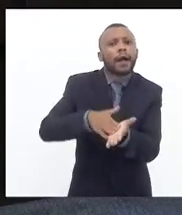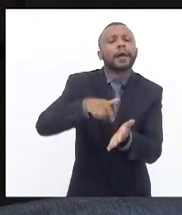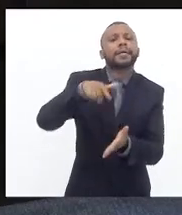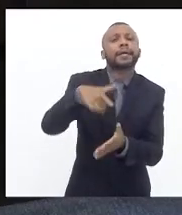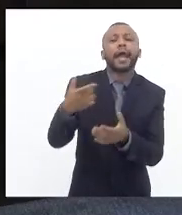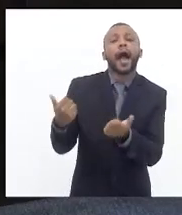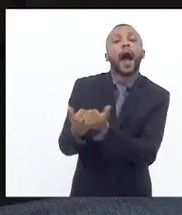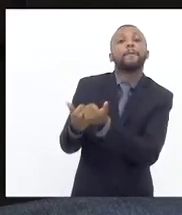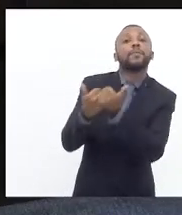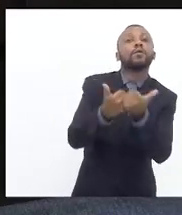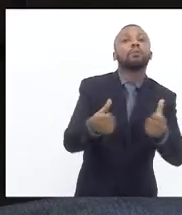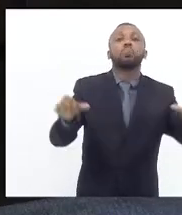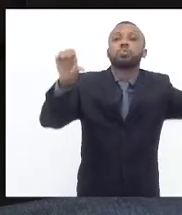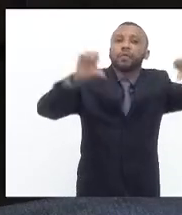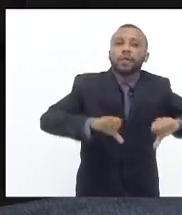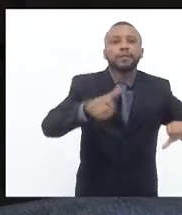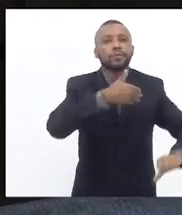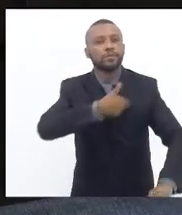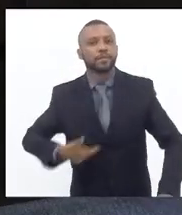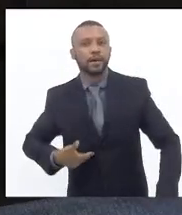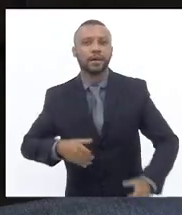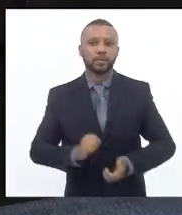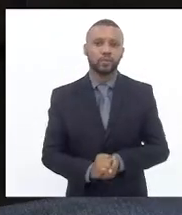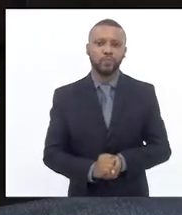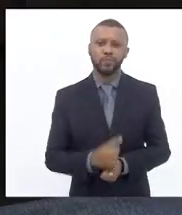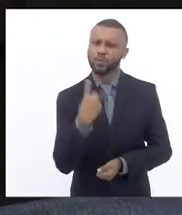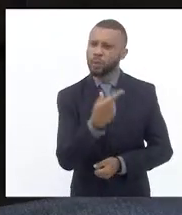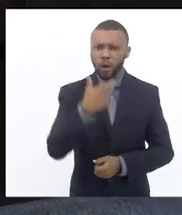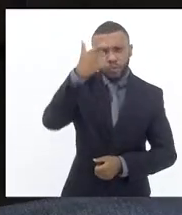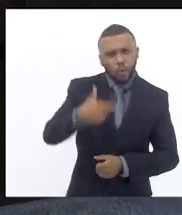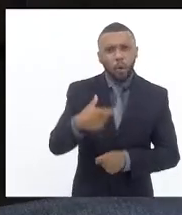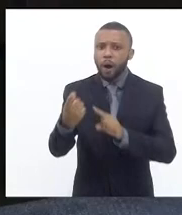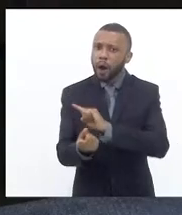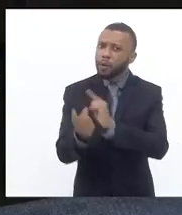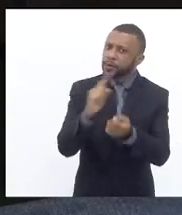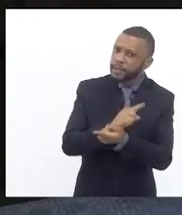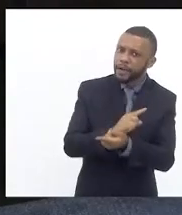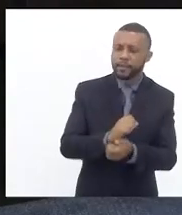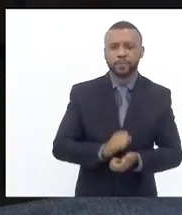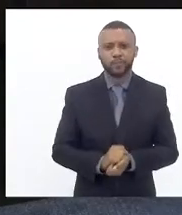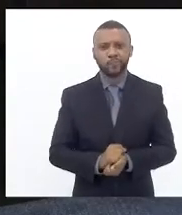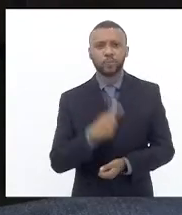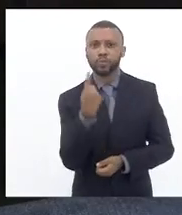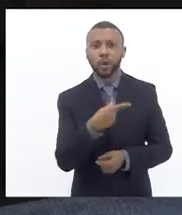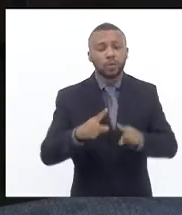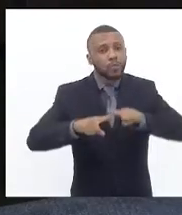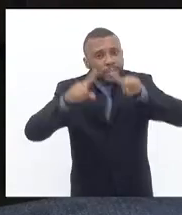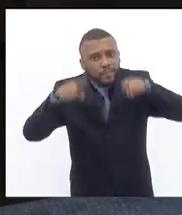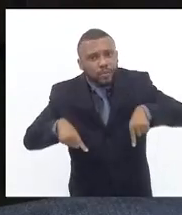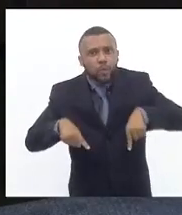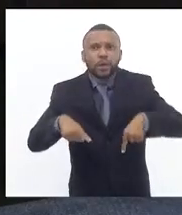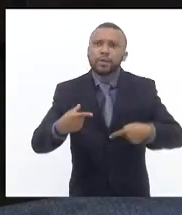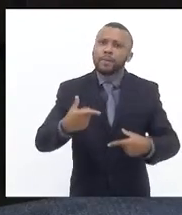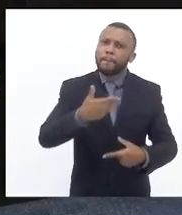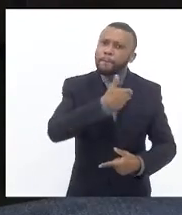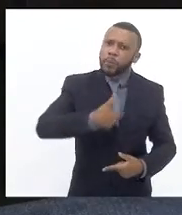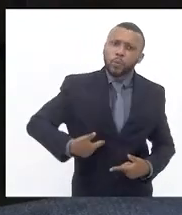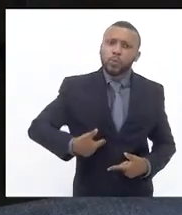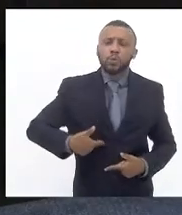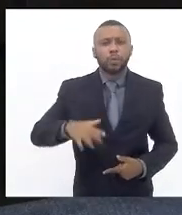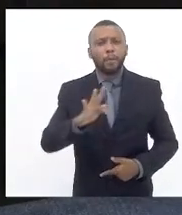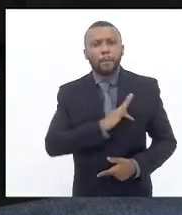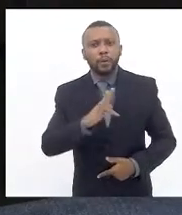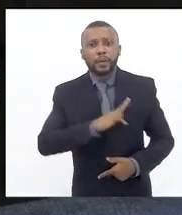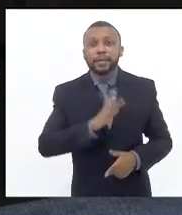causa a falência do estado não fomos nós ao contrário nós somos seguidores possível uma polícia de